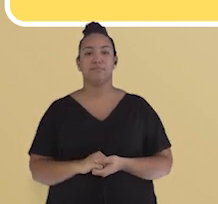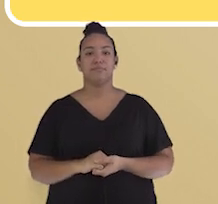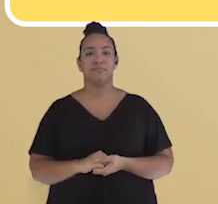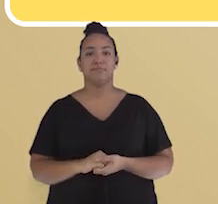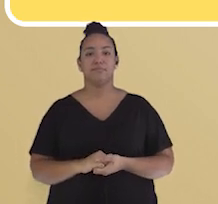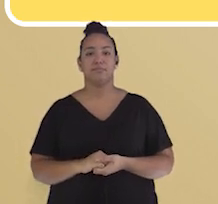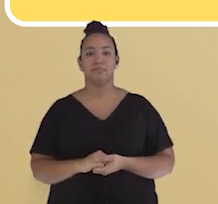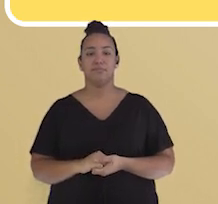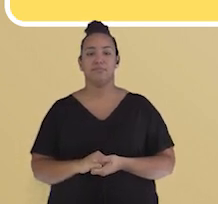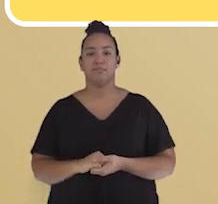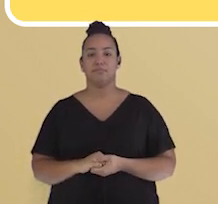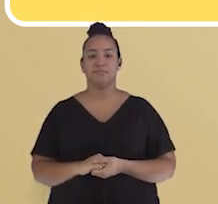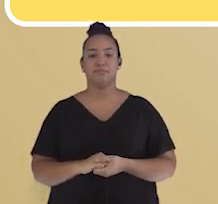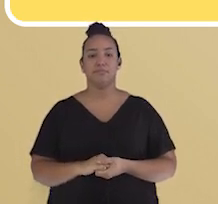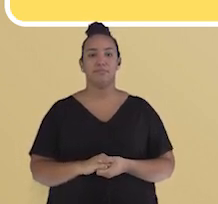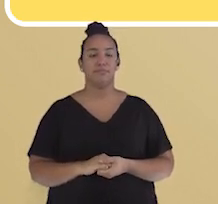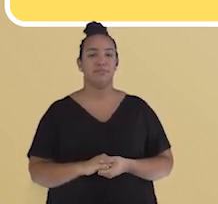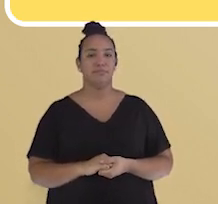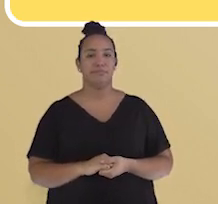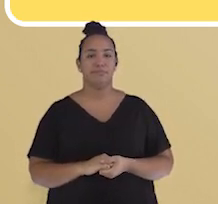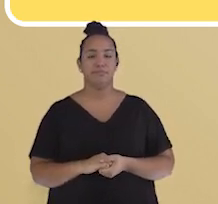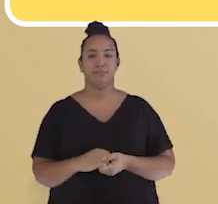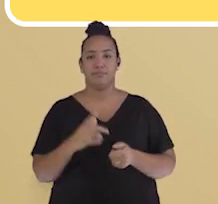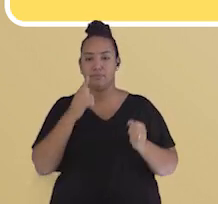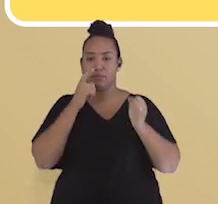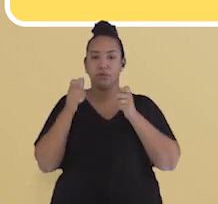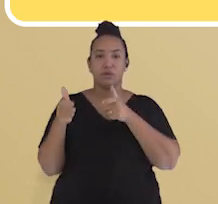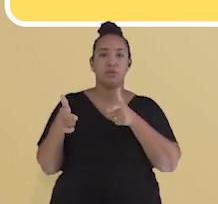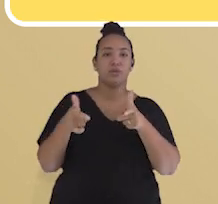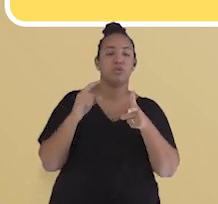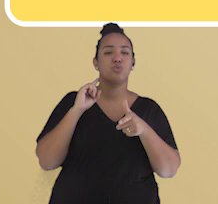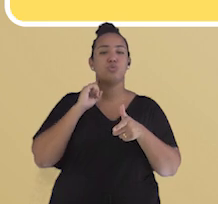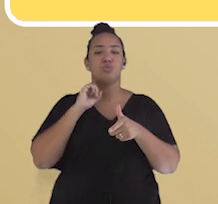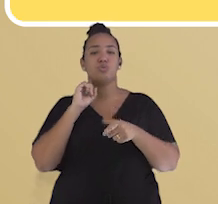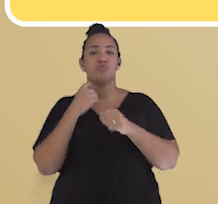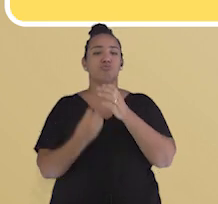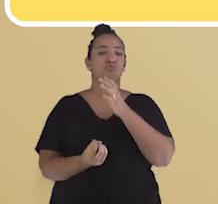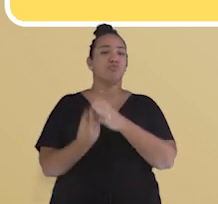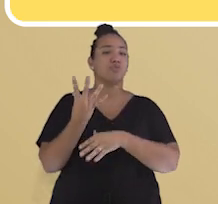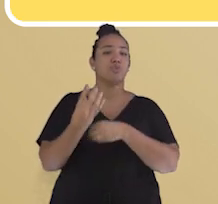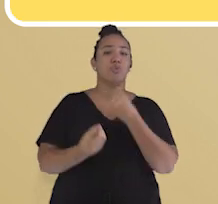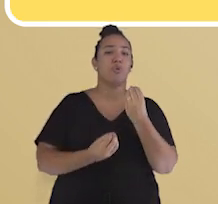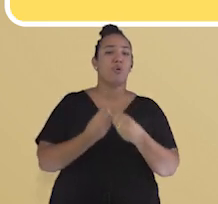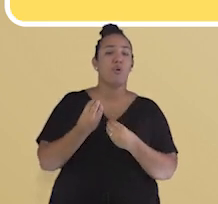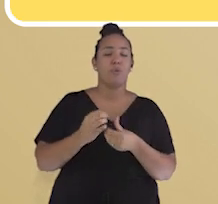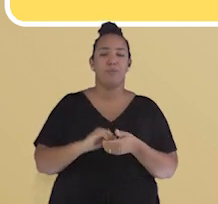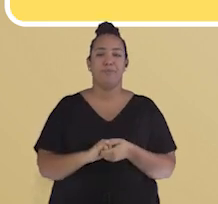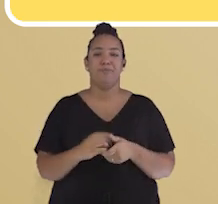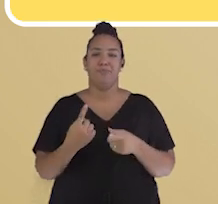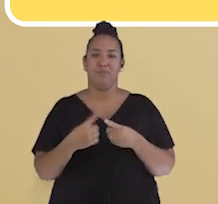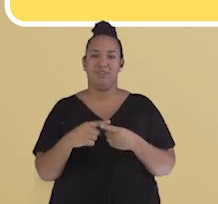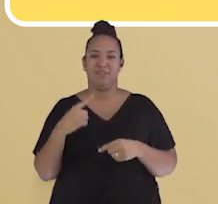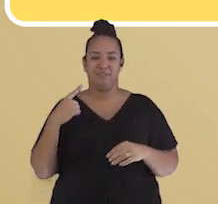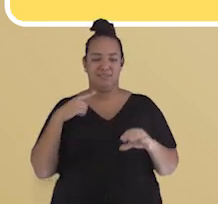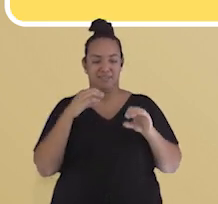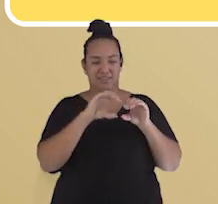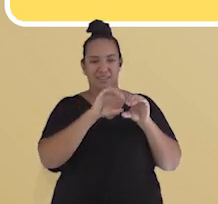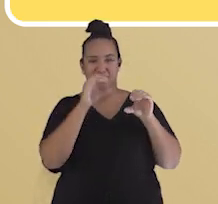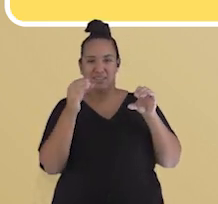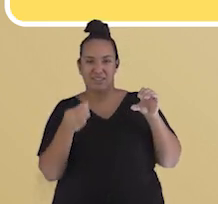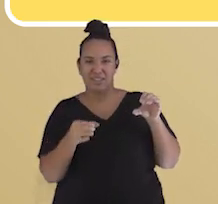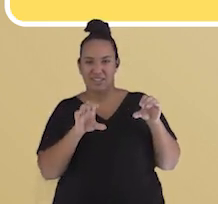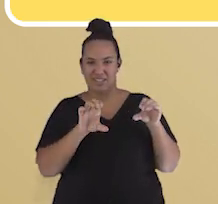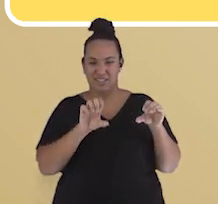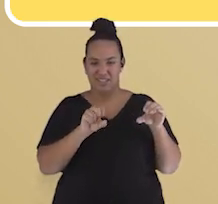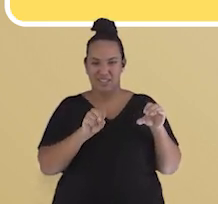Através do escoamento de esgoto, das residências e empresas para os rios, e com isso os mares também se tornaram